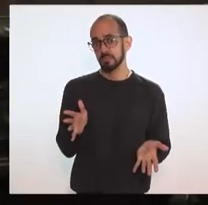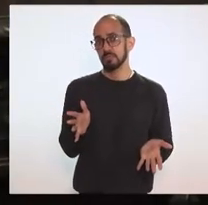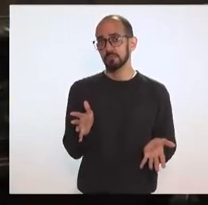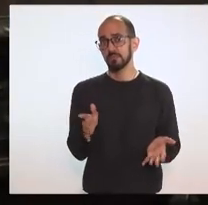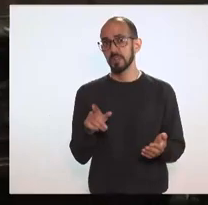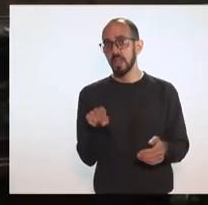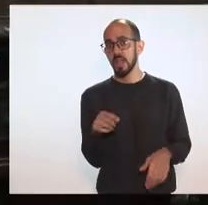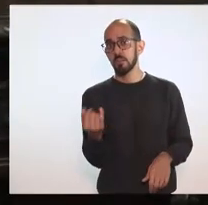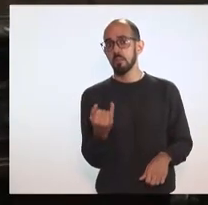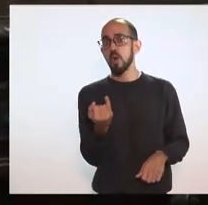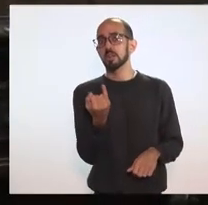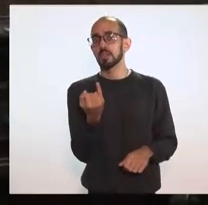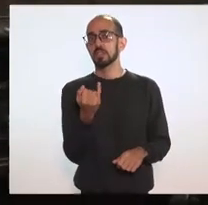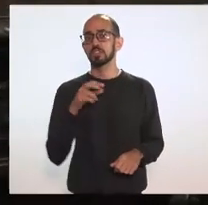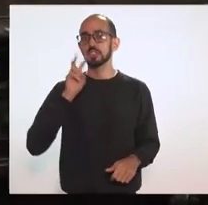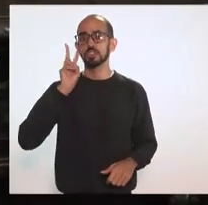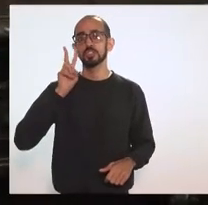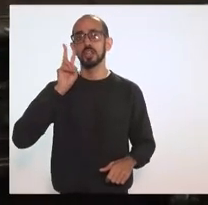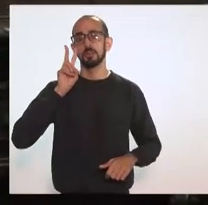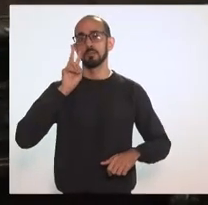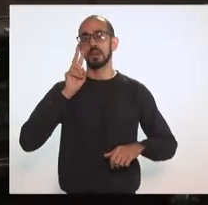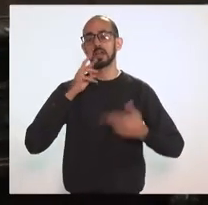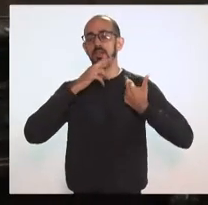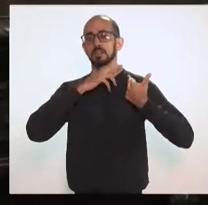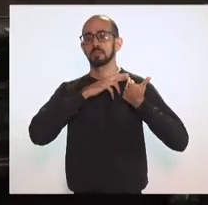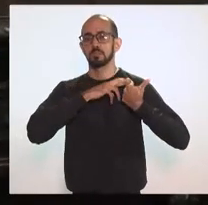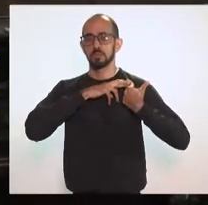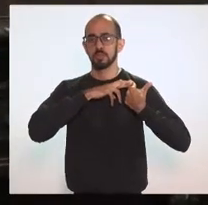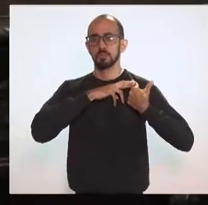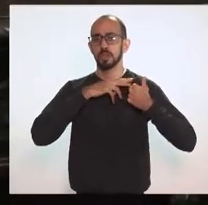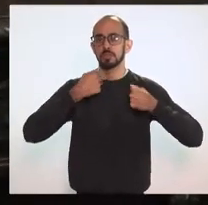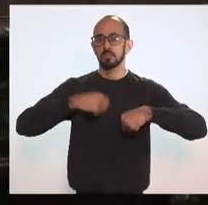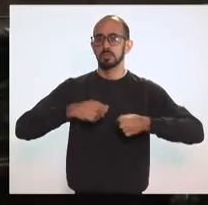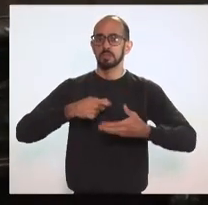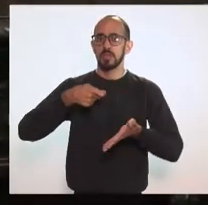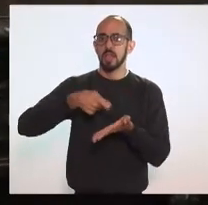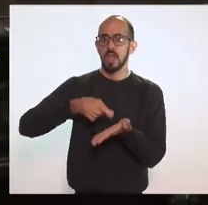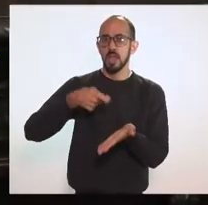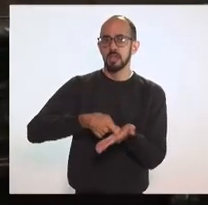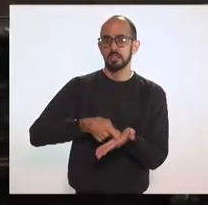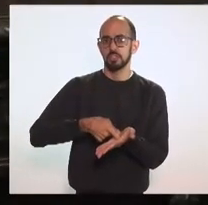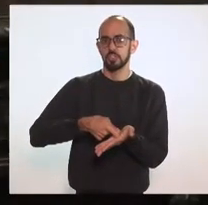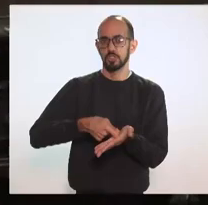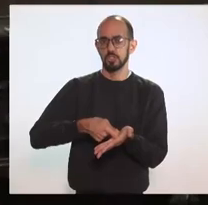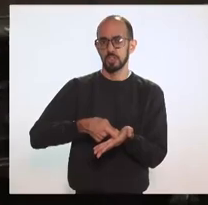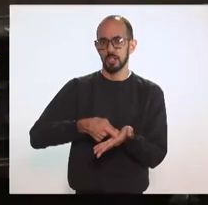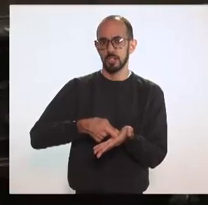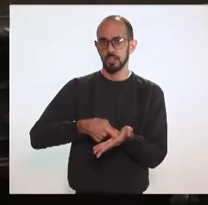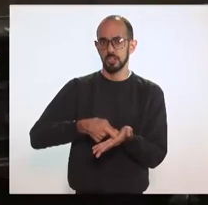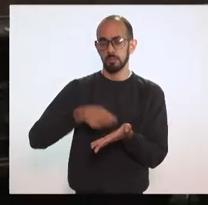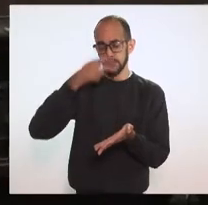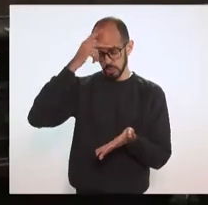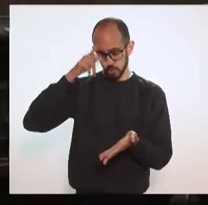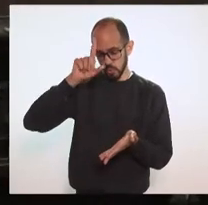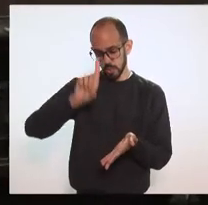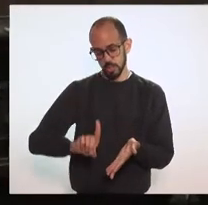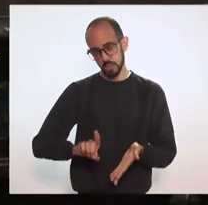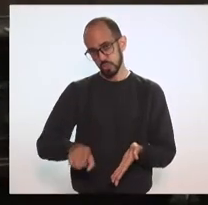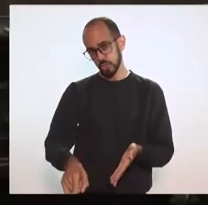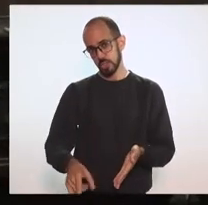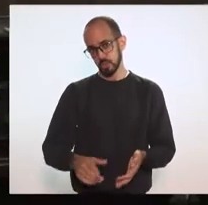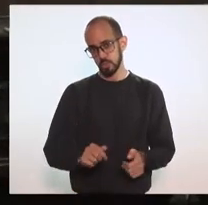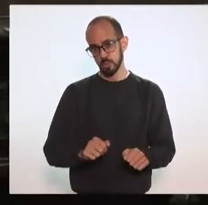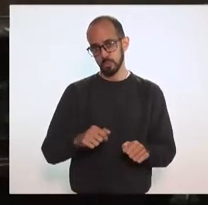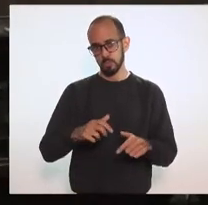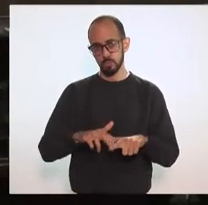muito importante lembrar que as responsabilidades devem ser cobradas e quente direito ou atende direito por isso que eu me